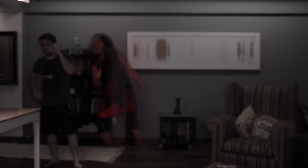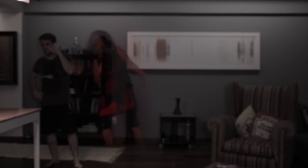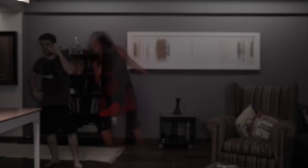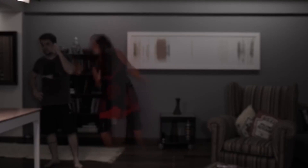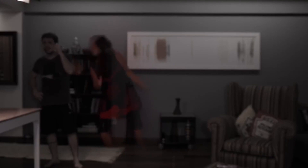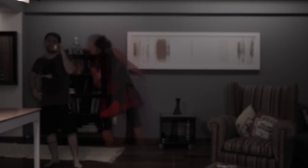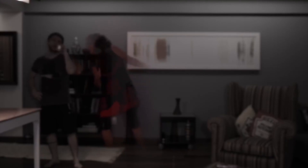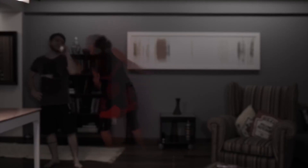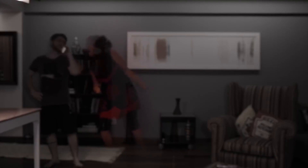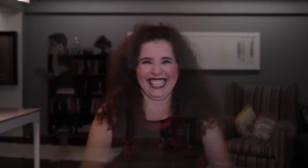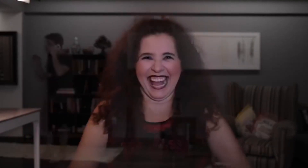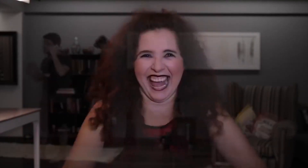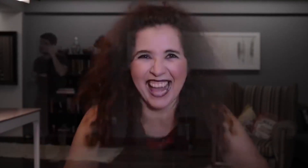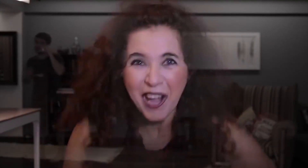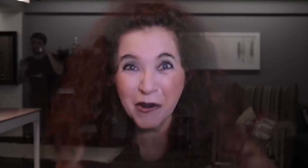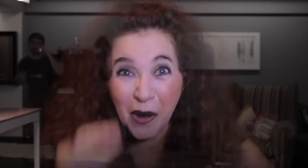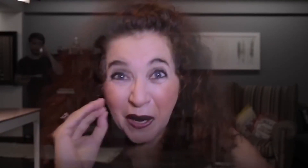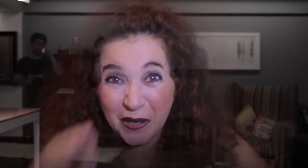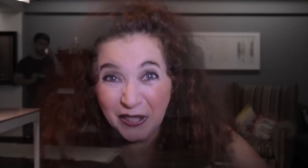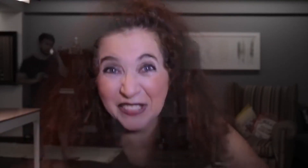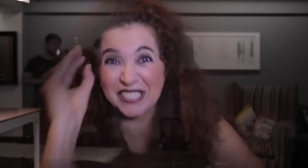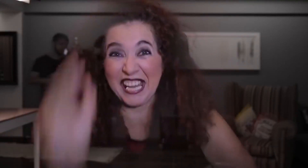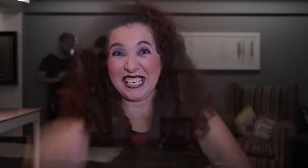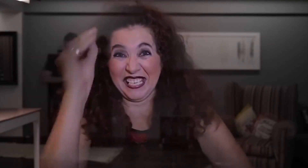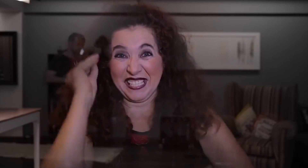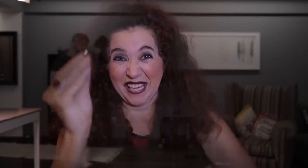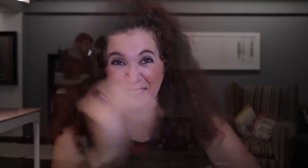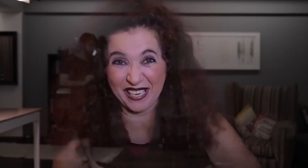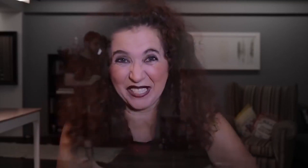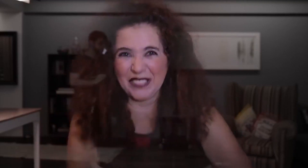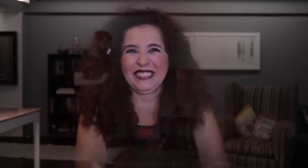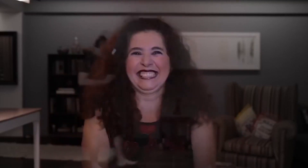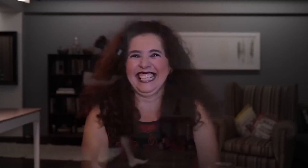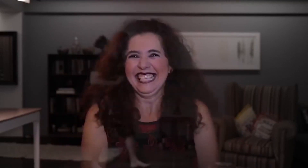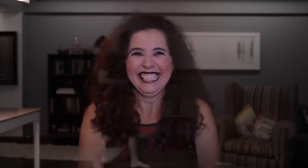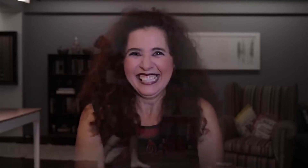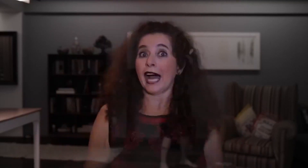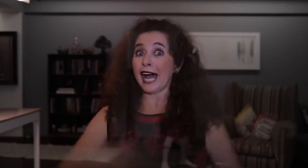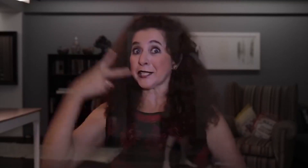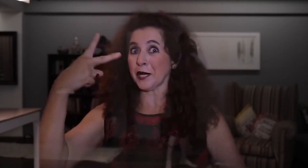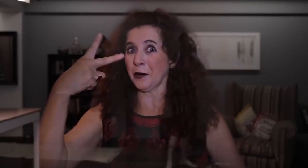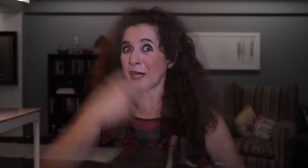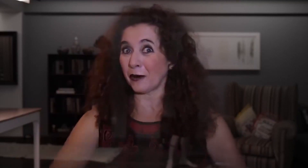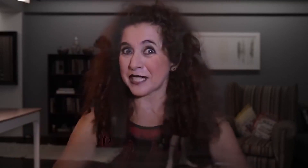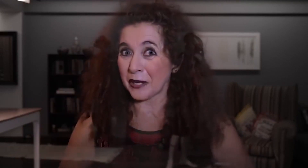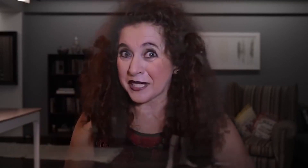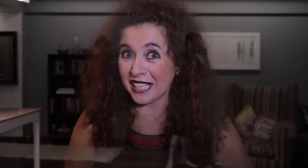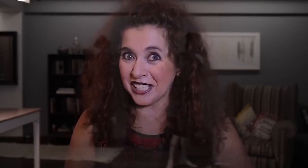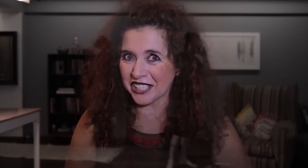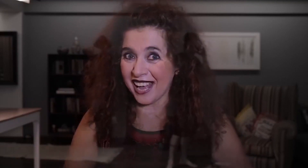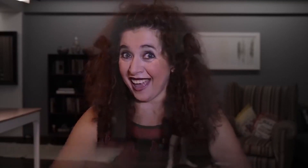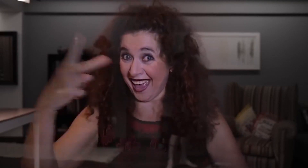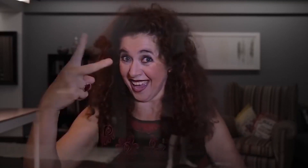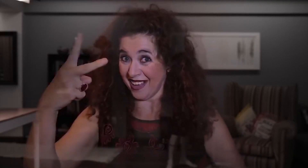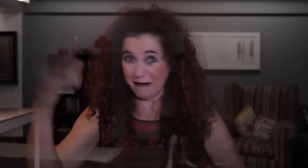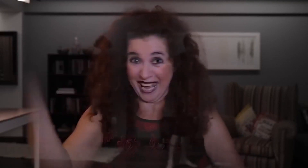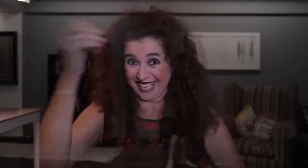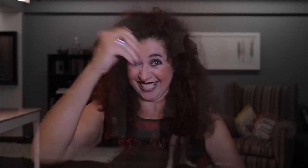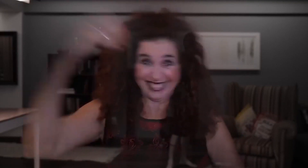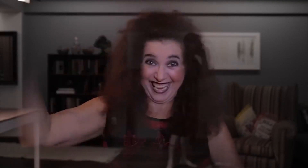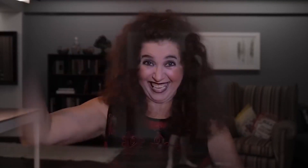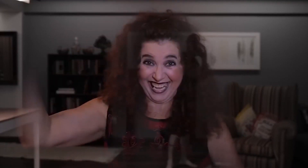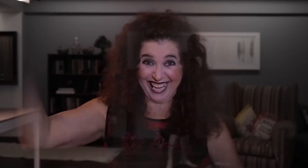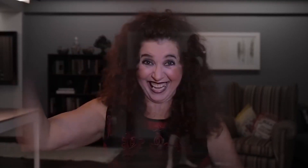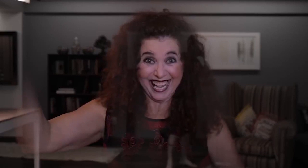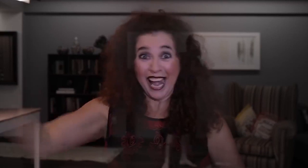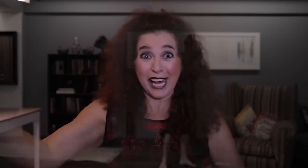Ai, com todo dia eu sou o panaca da história. O orgulho, gente, ele sempre ajuda. A segunda coisa da nossa